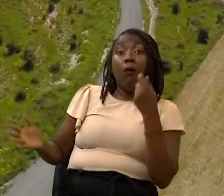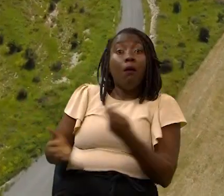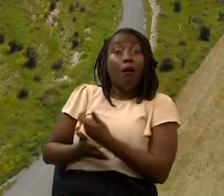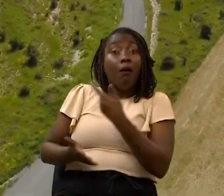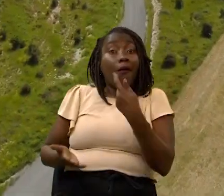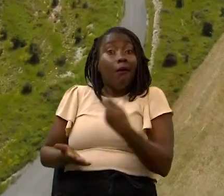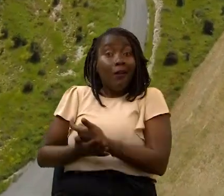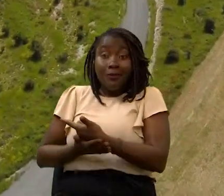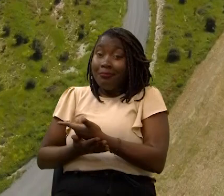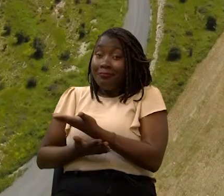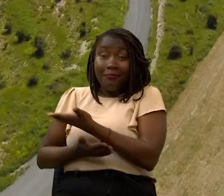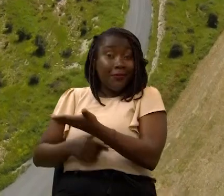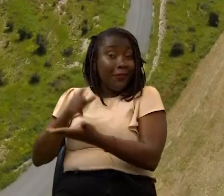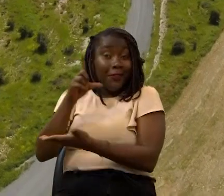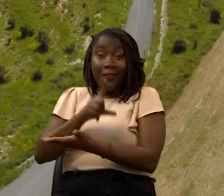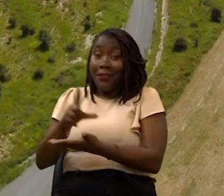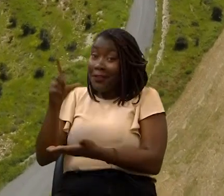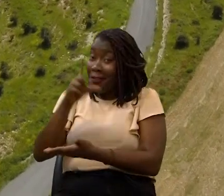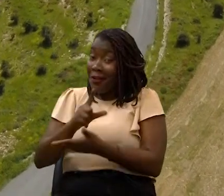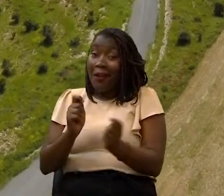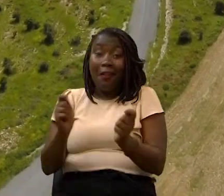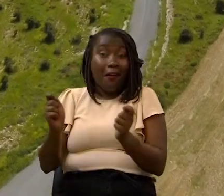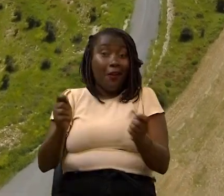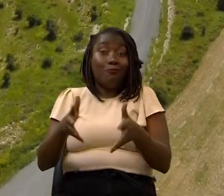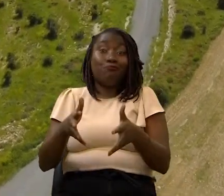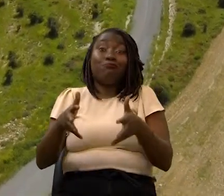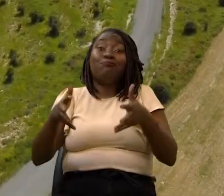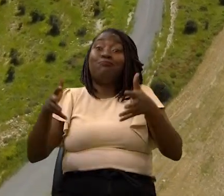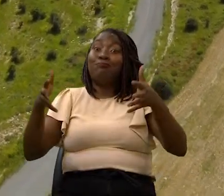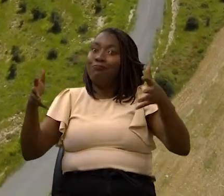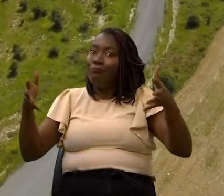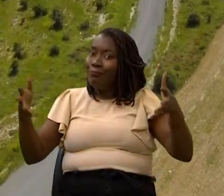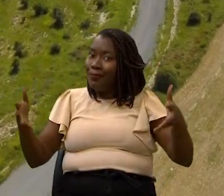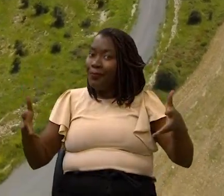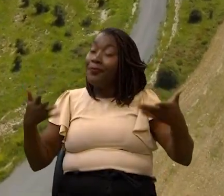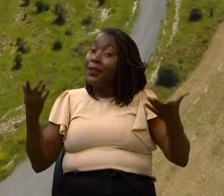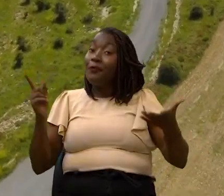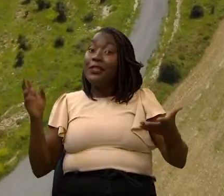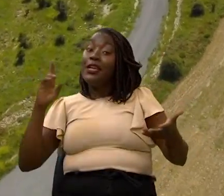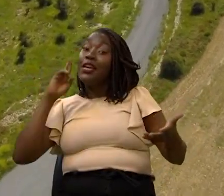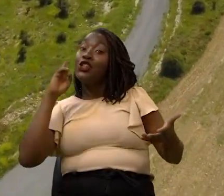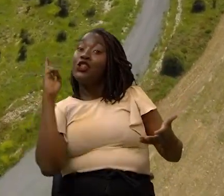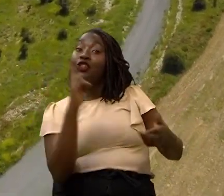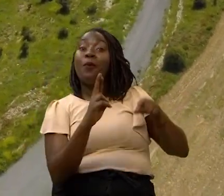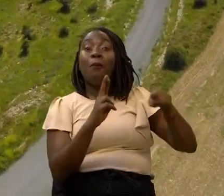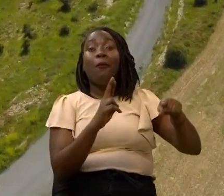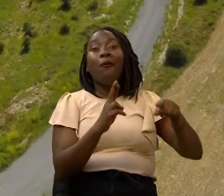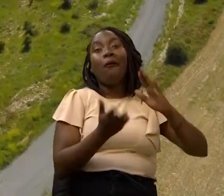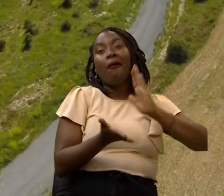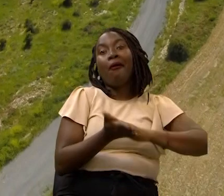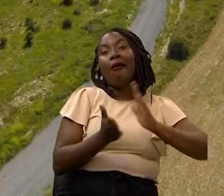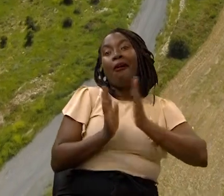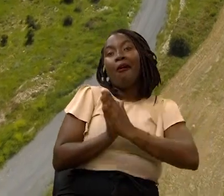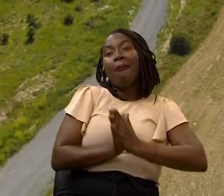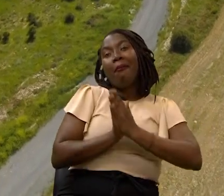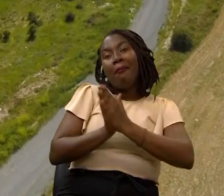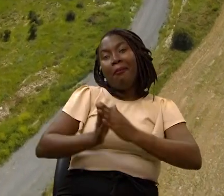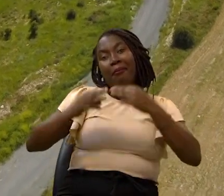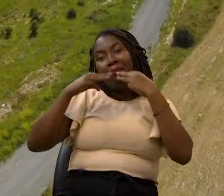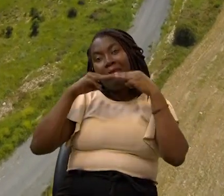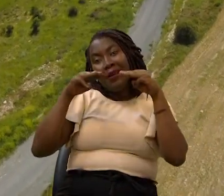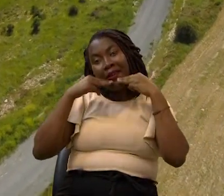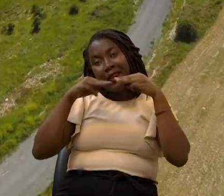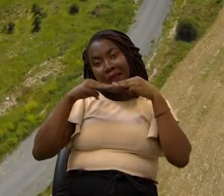para comprar e isso faz, obviamente, a economia crescer. Então você responde a um apelo